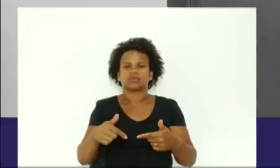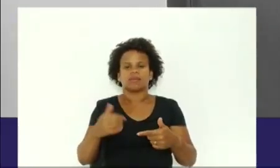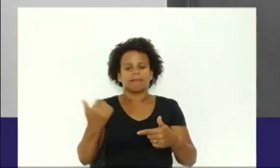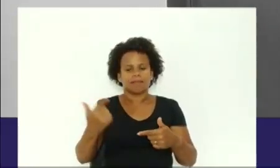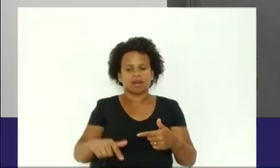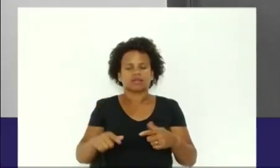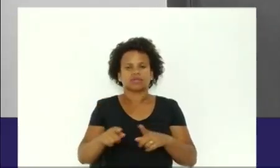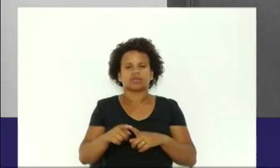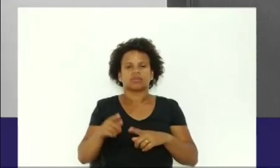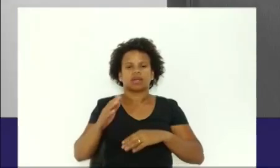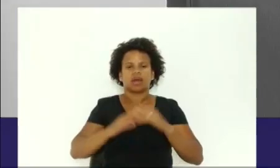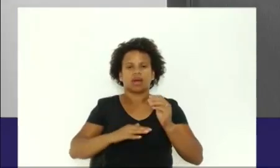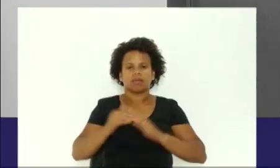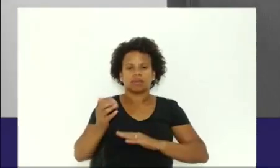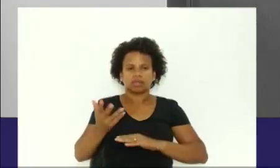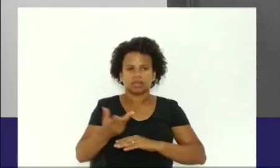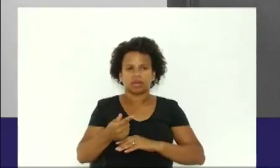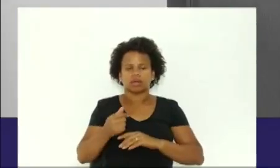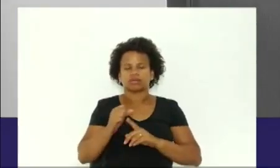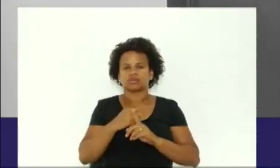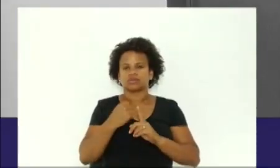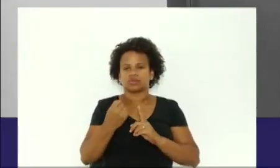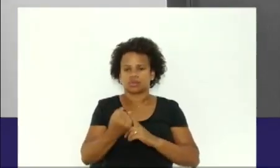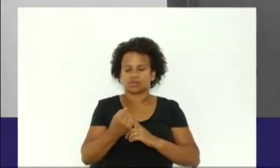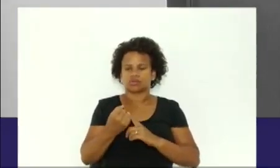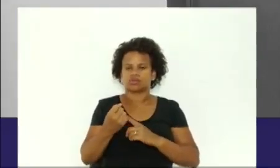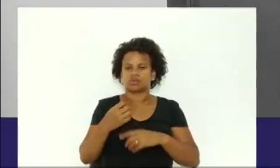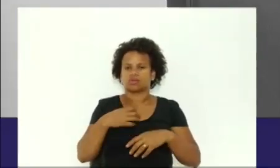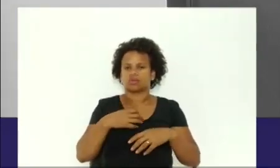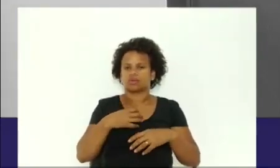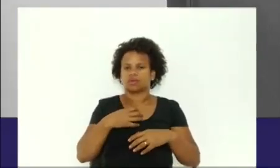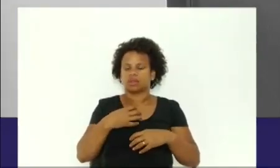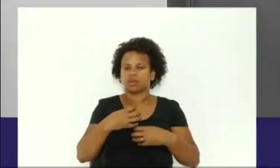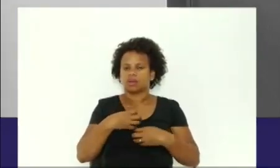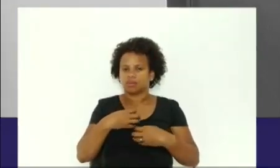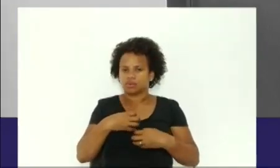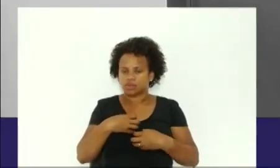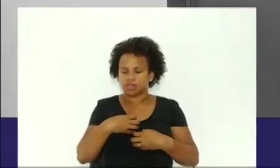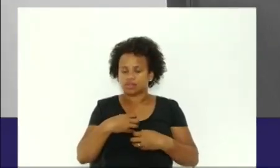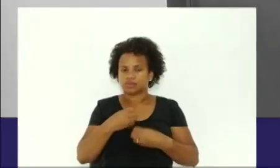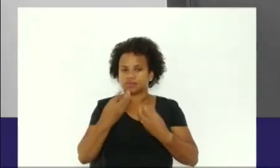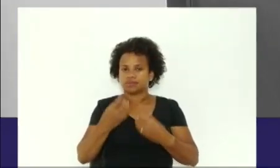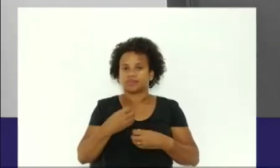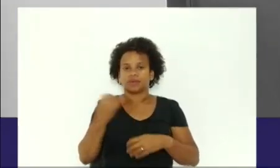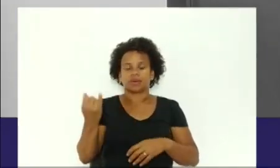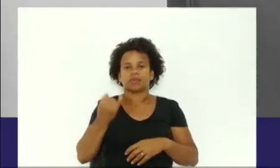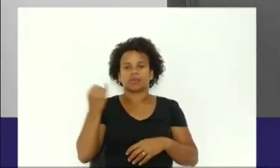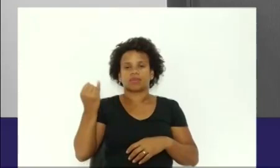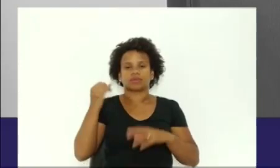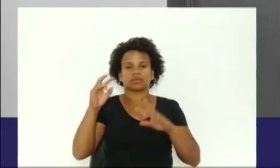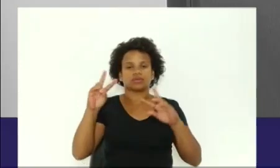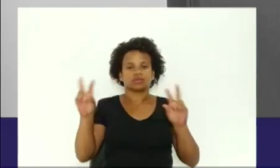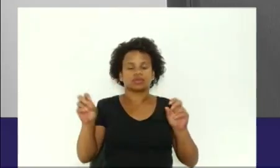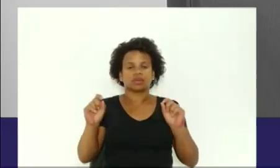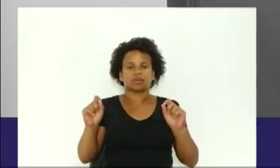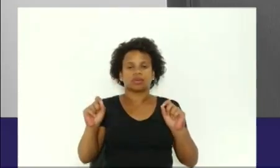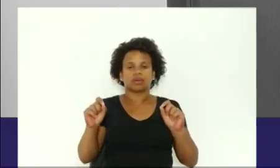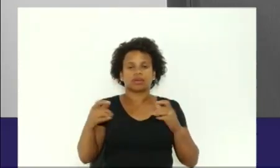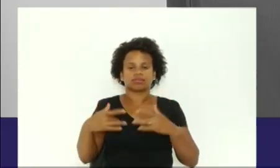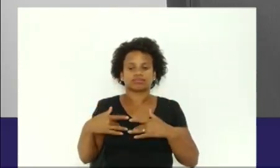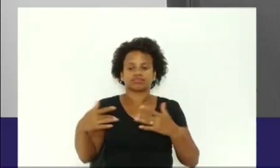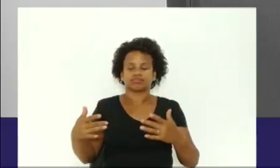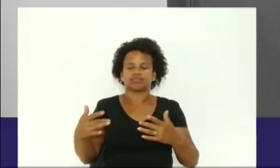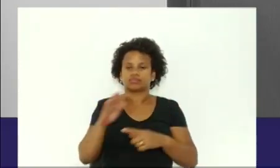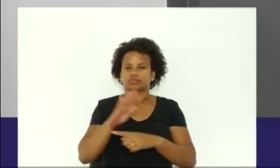habilidades socioemocionais. Diante disso, um tema que não podemos deixar de lado é a solidariedade.